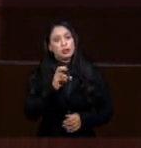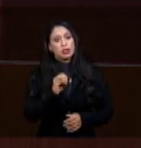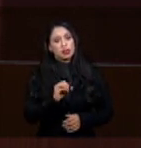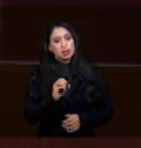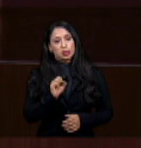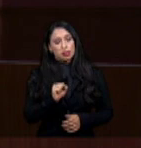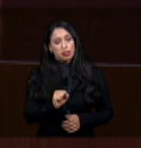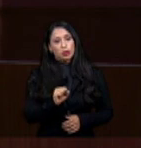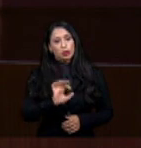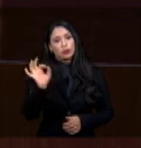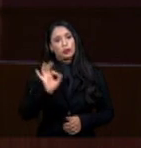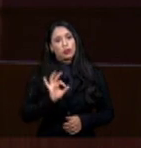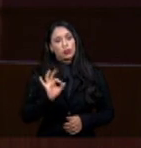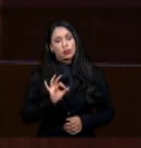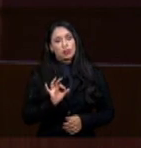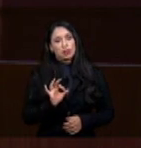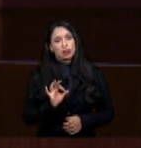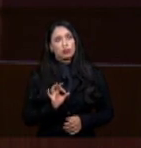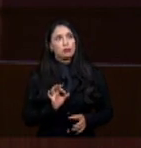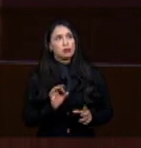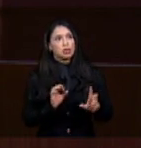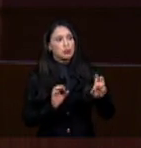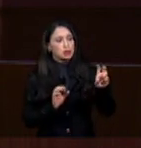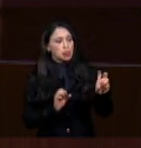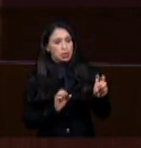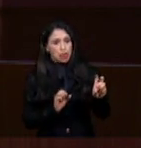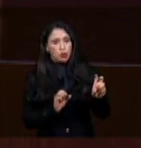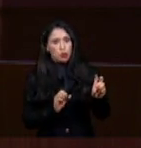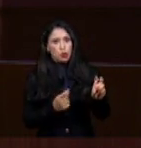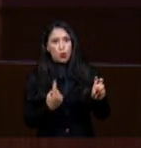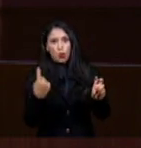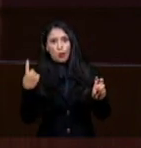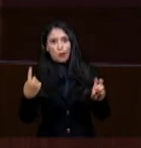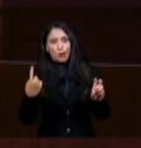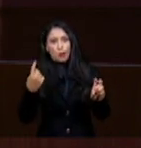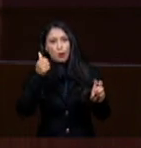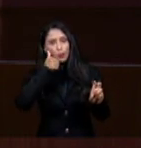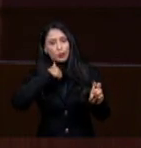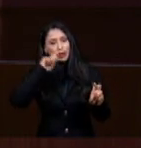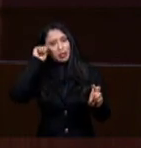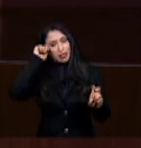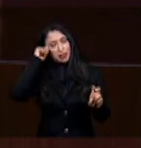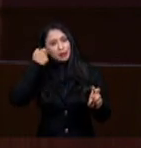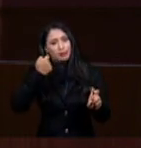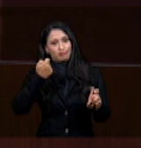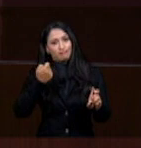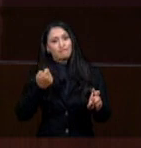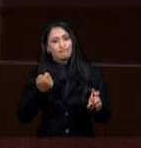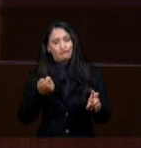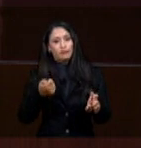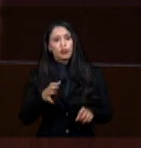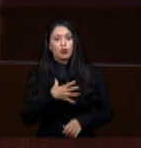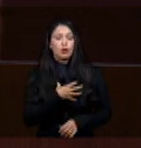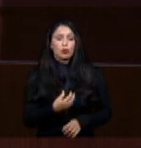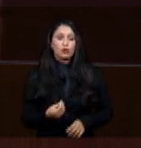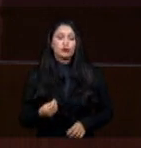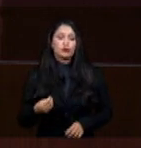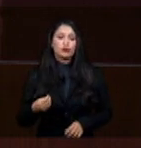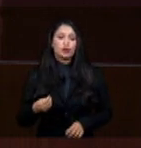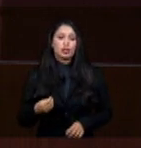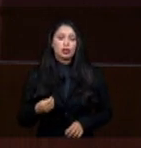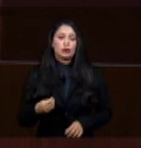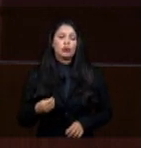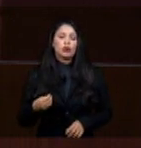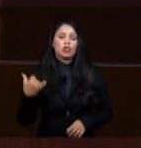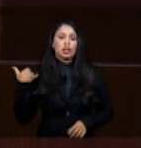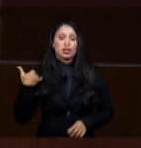cento tô falando de praticamente uma em cada cinco mulheres negras Esse é um filhos menores de